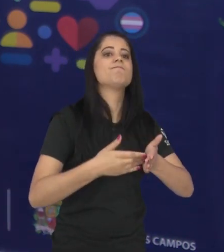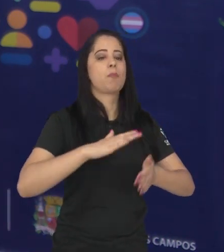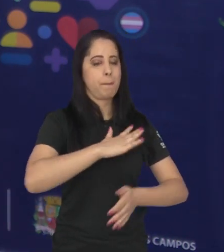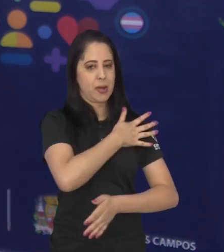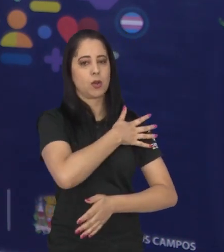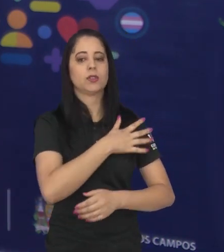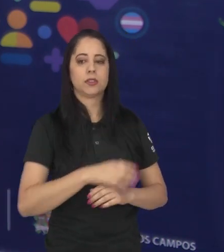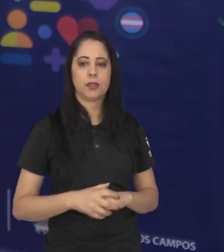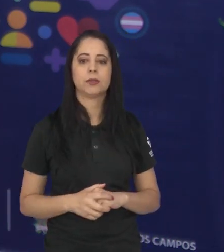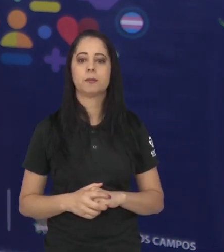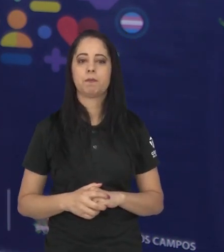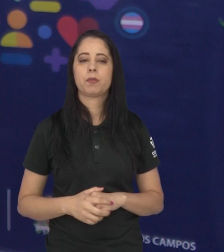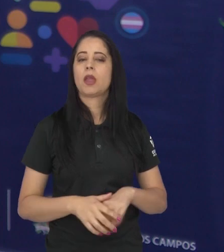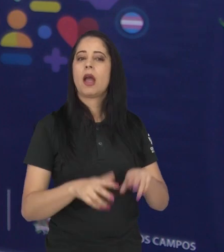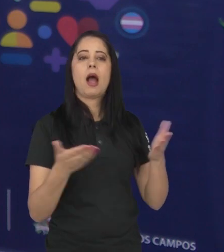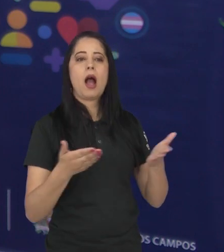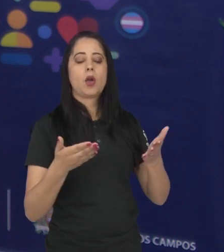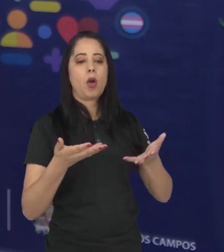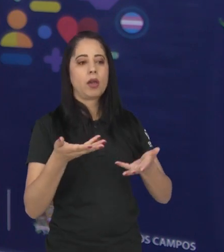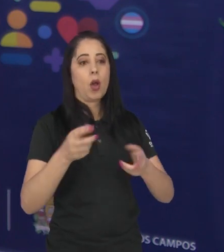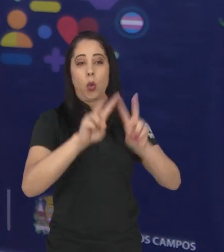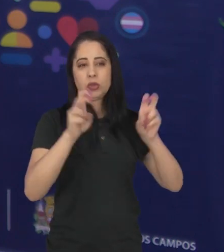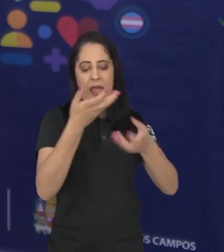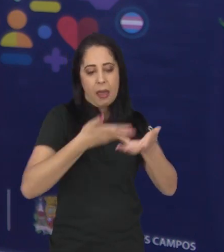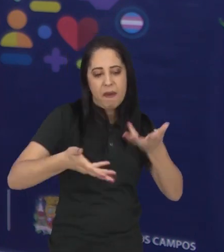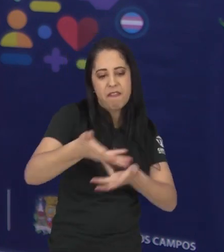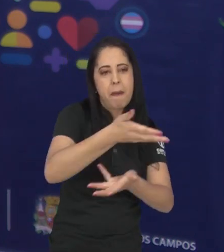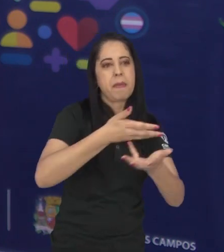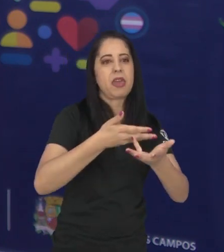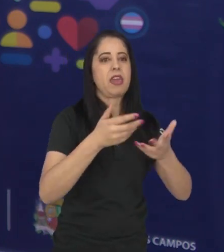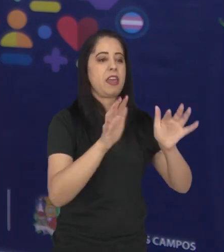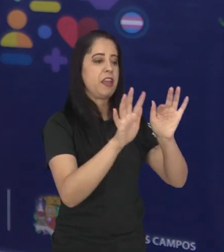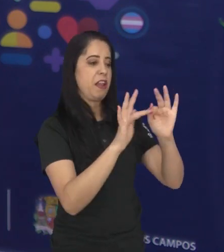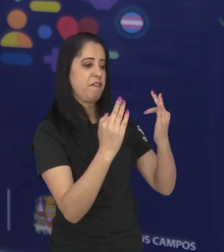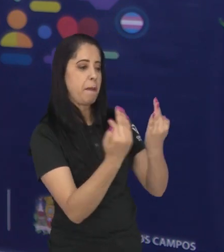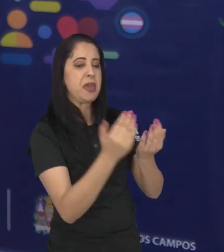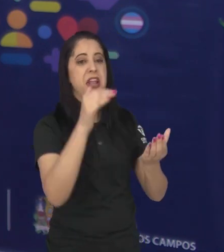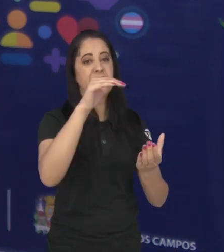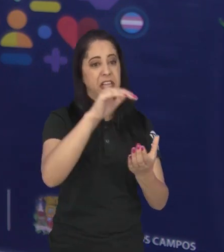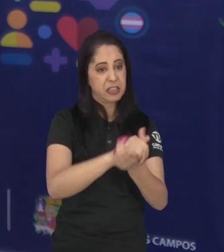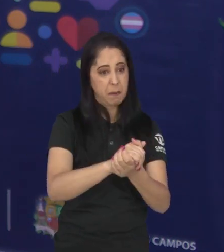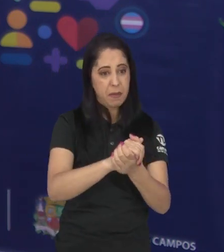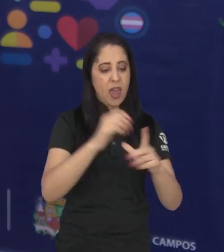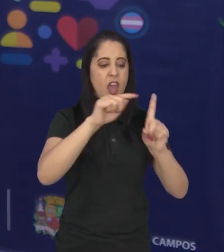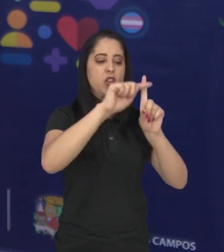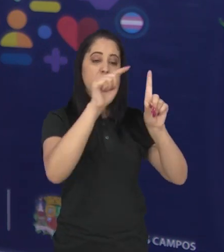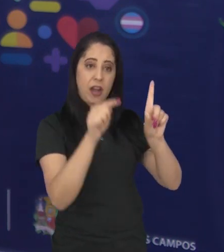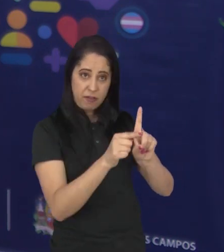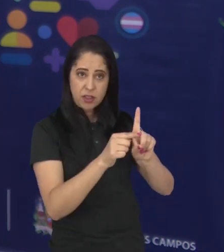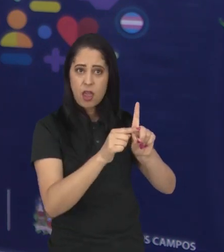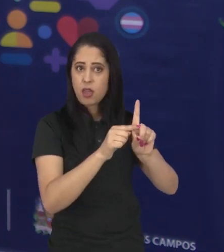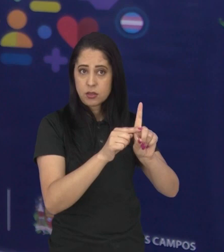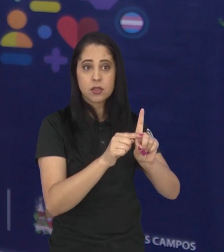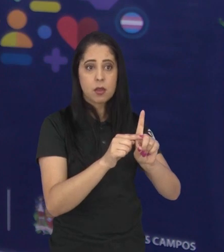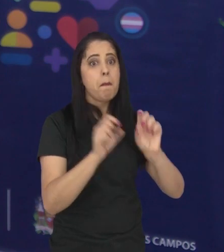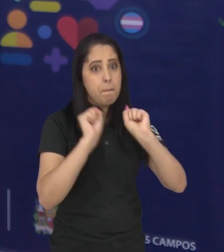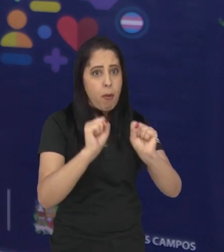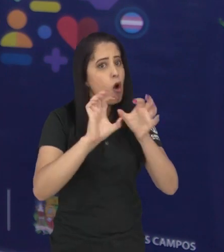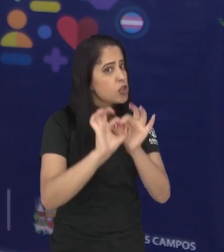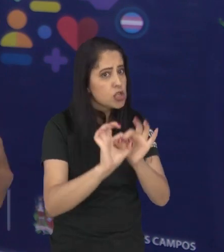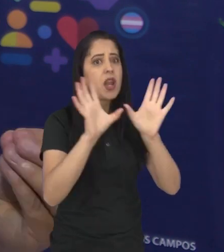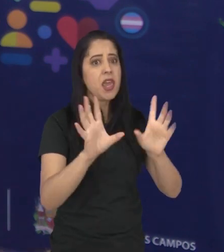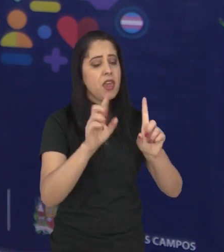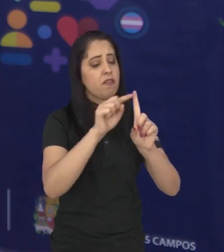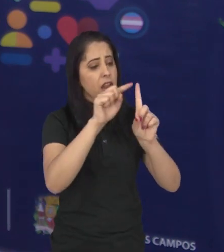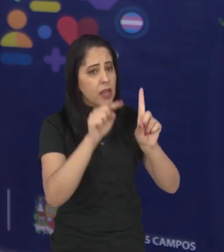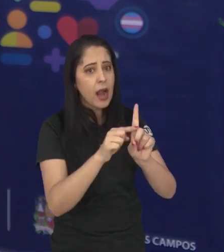hoje, a questão do preconceito. Com relação ao convívio, casamento, reprodução humana, todo paciente que tem HIV, ele